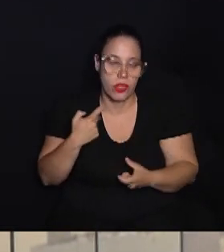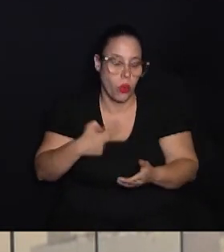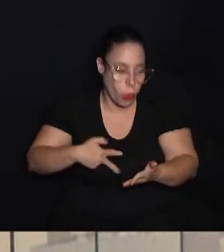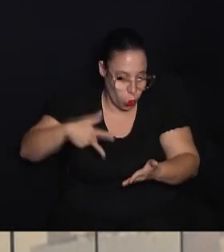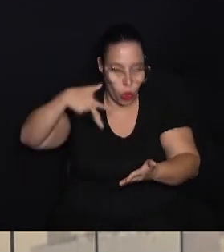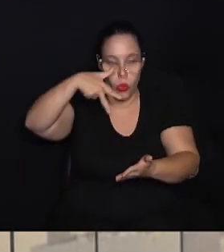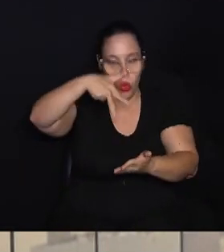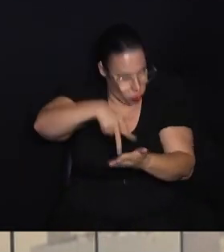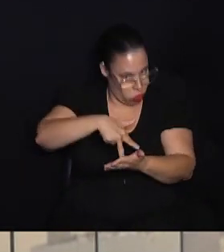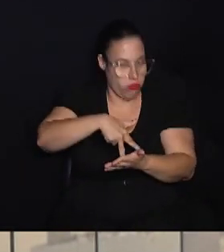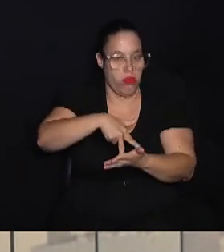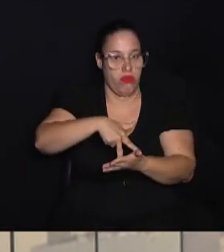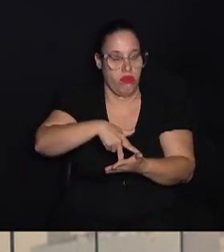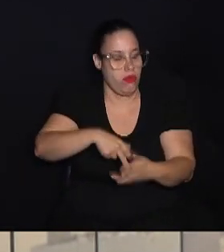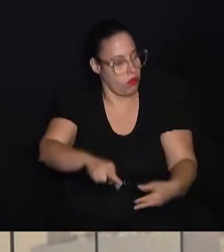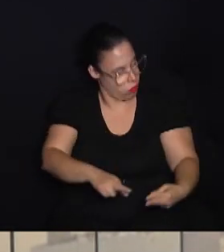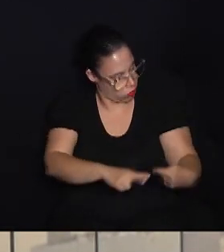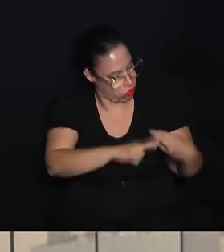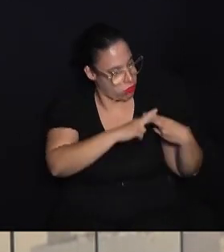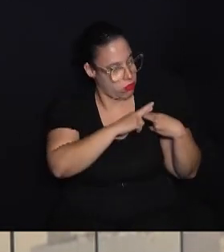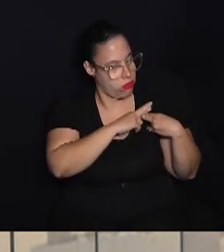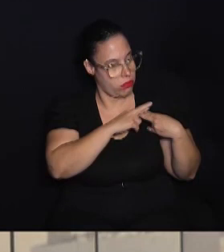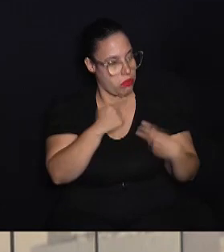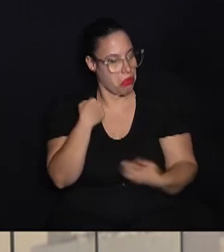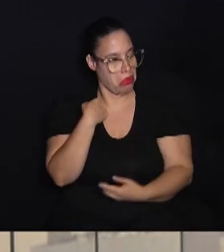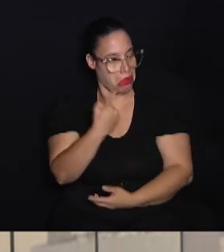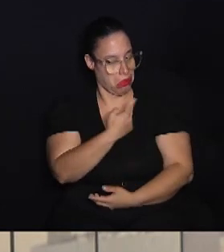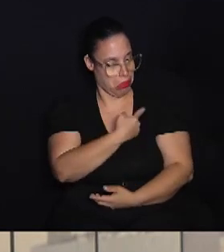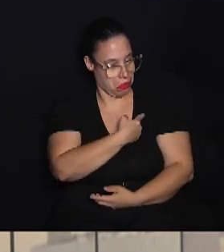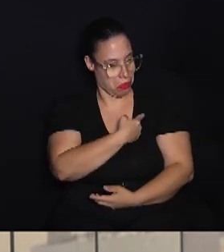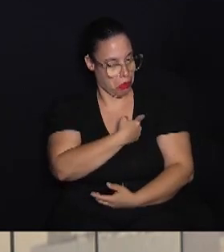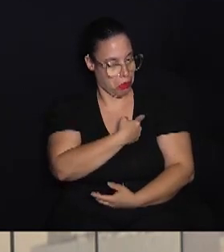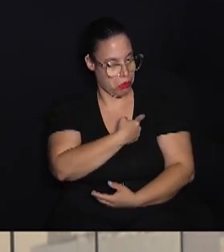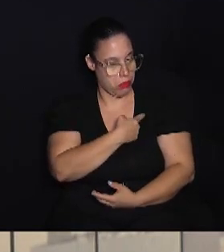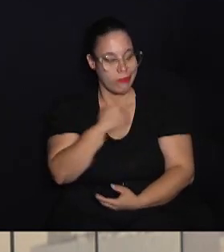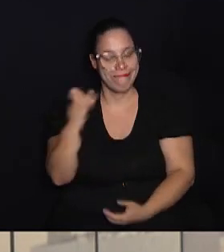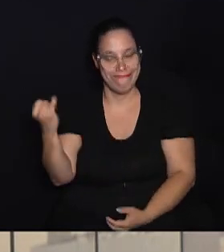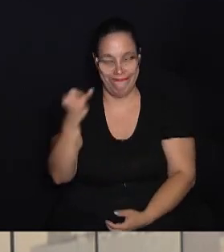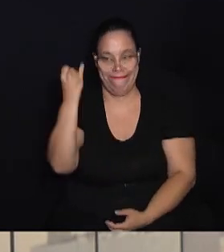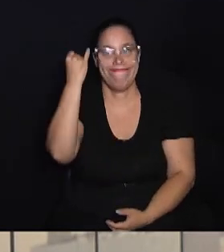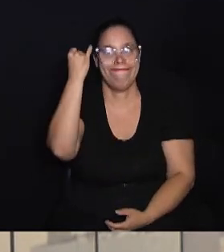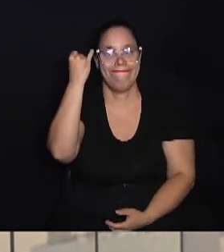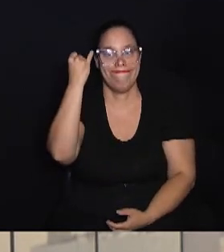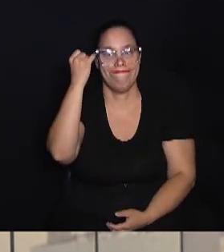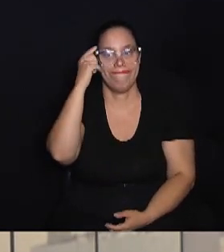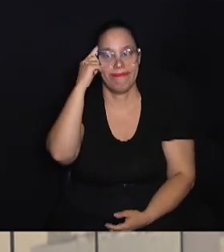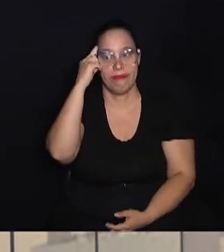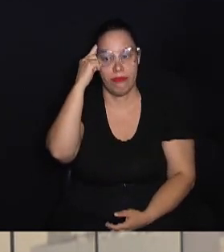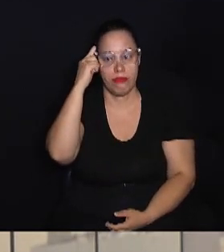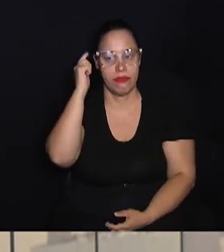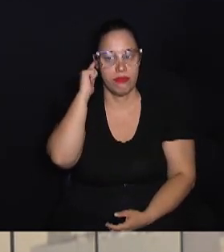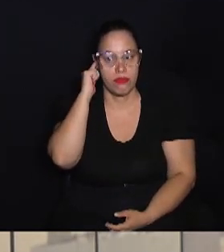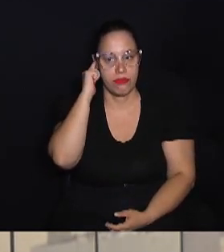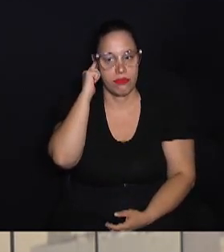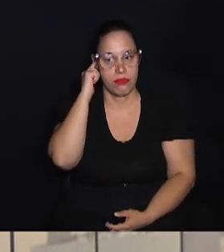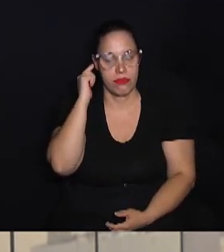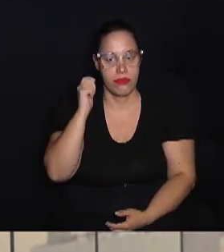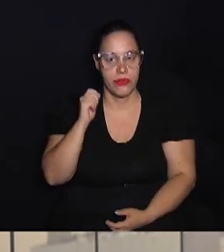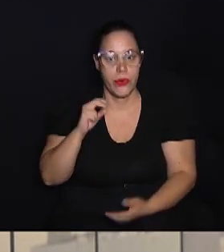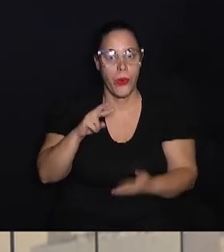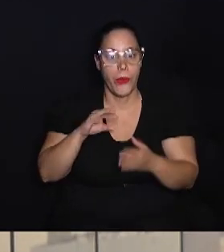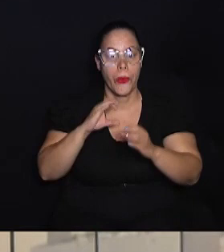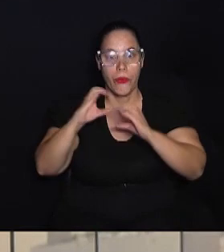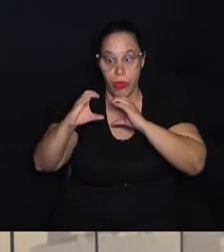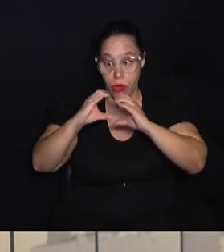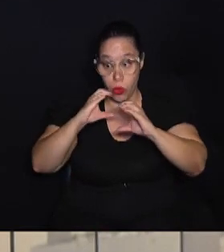colocarmos como responsáveis, como agentes, isso é uma questão muito importante. Então, a gente a questão da comunicação,